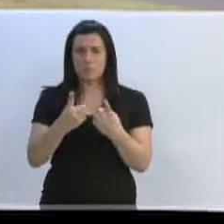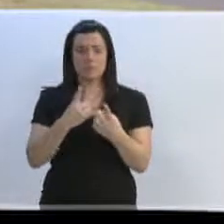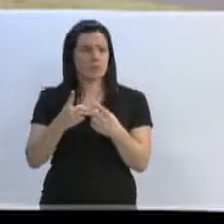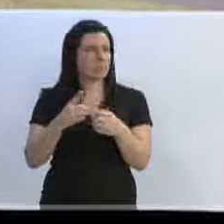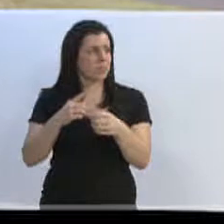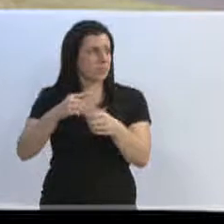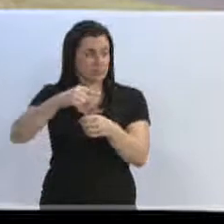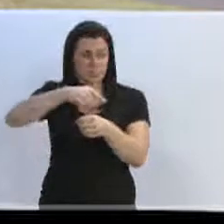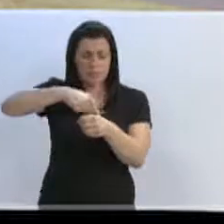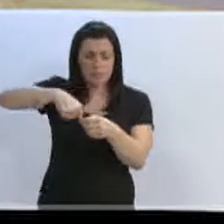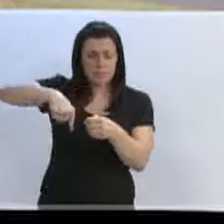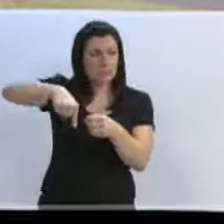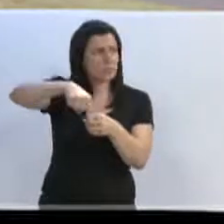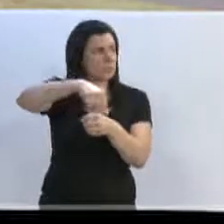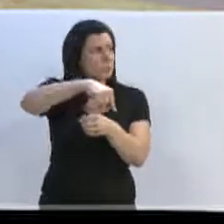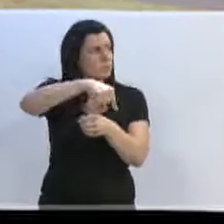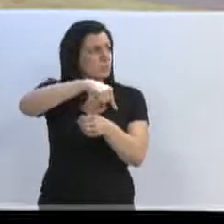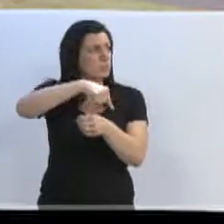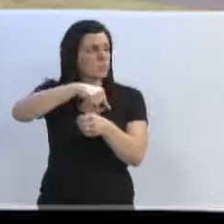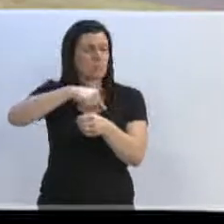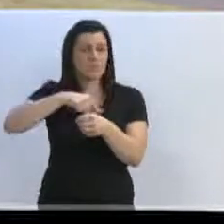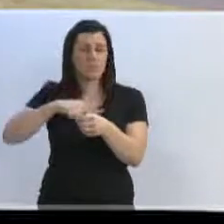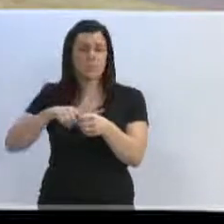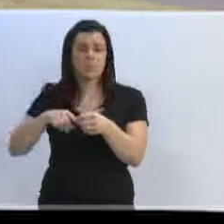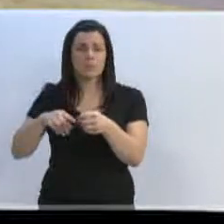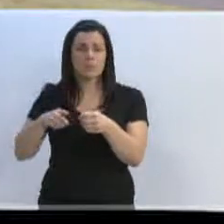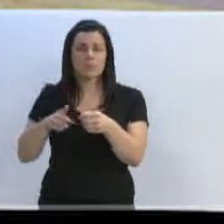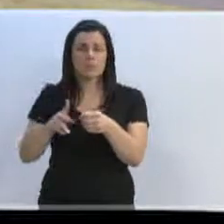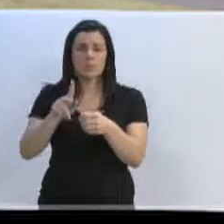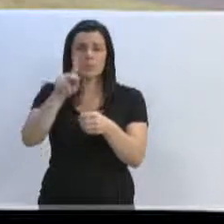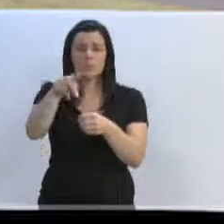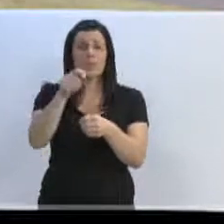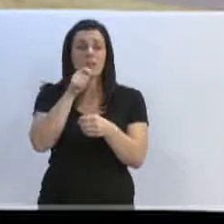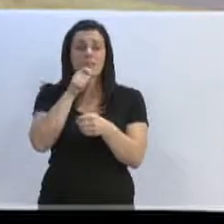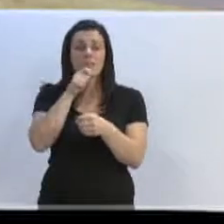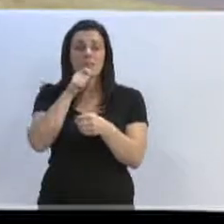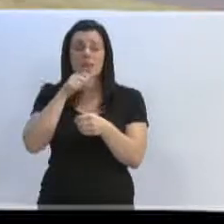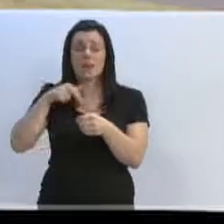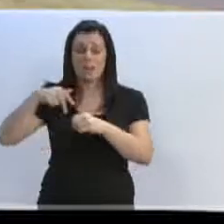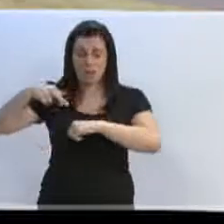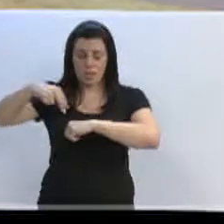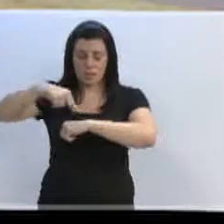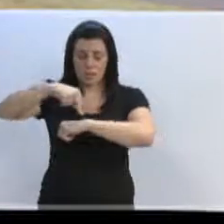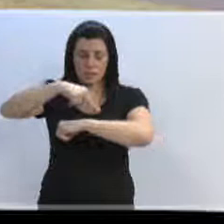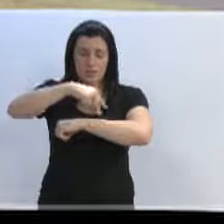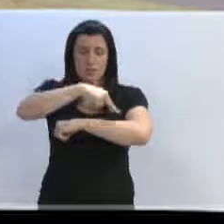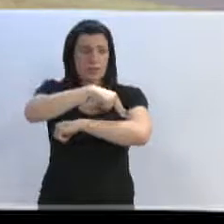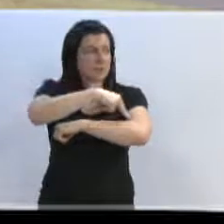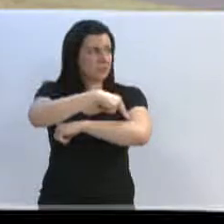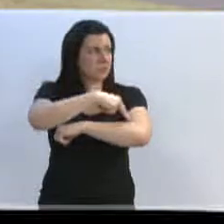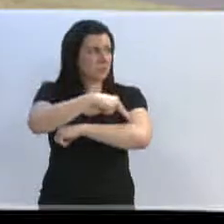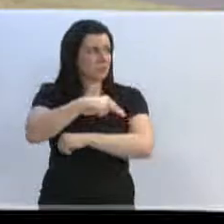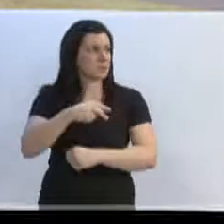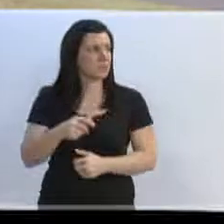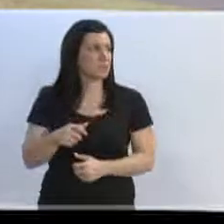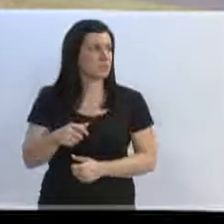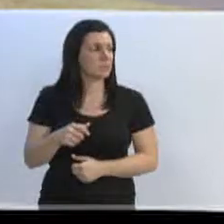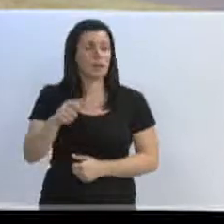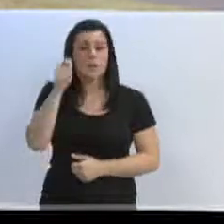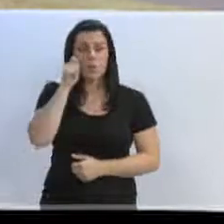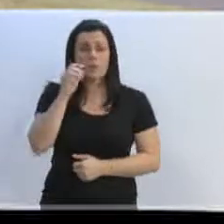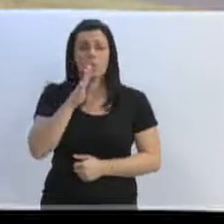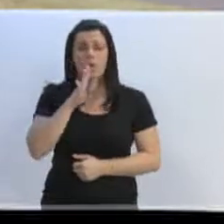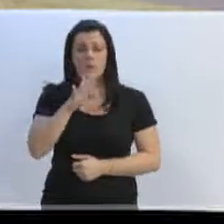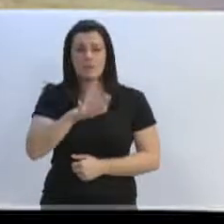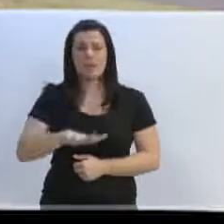da Friscrega, na ponte, sem precisar estar andando na pista. É um local onde consigo, Almir Vieira também conhece essa região, Almir Vieira,